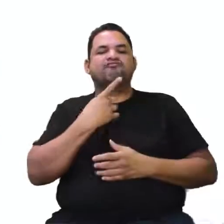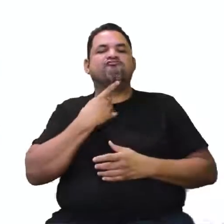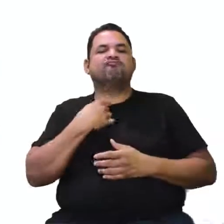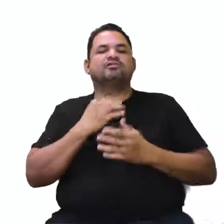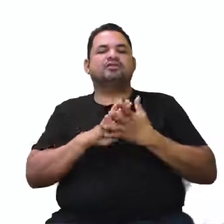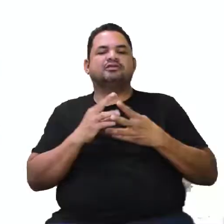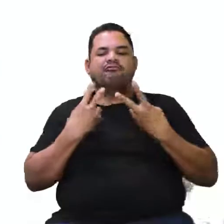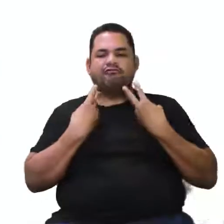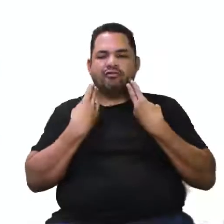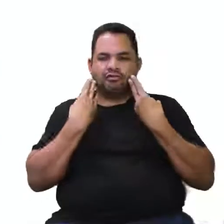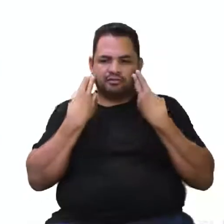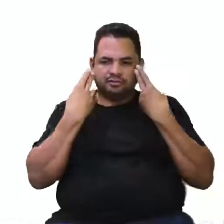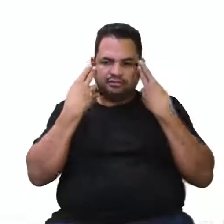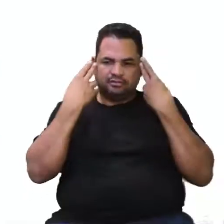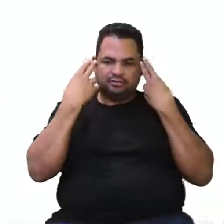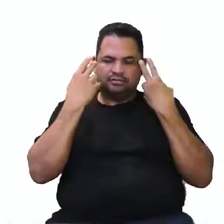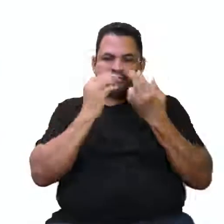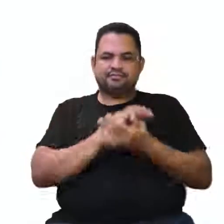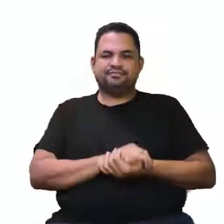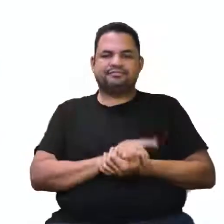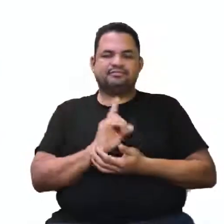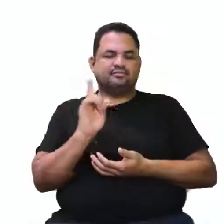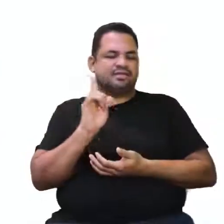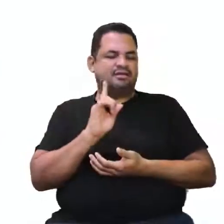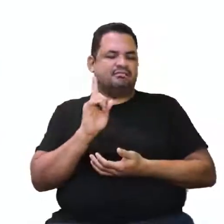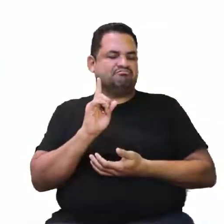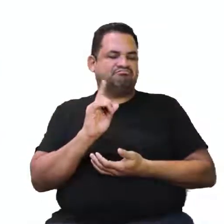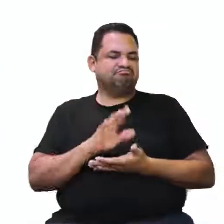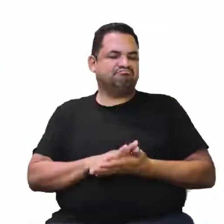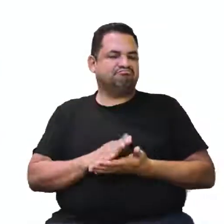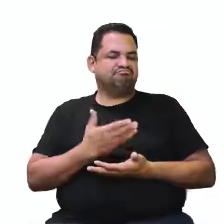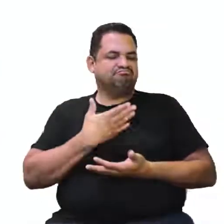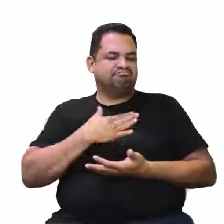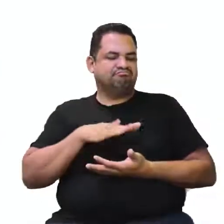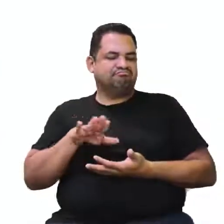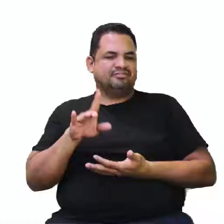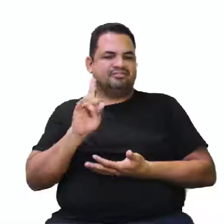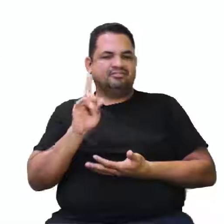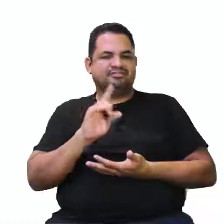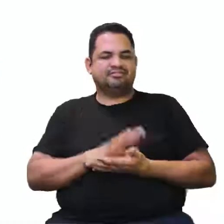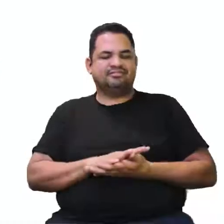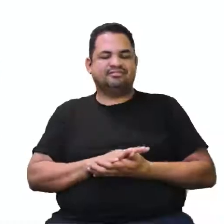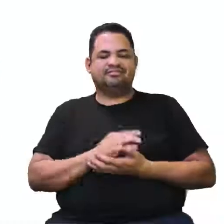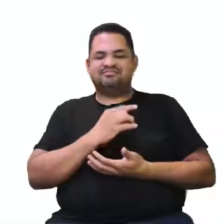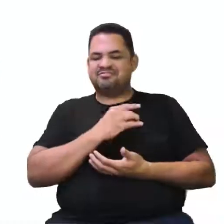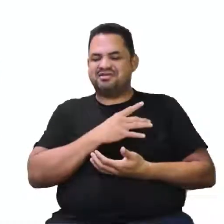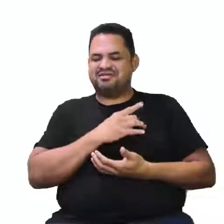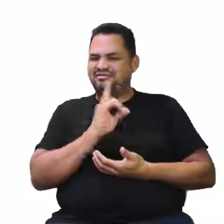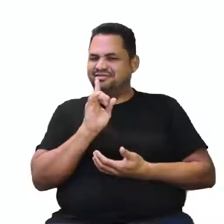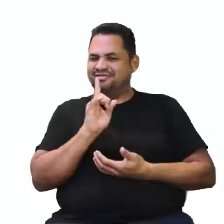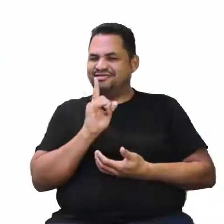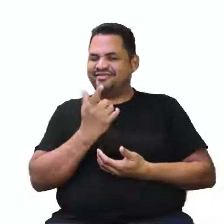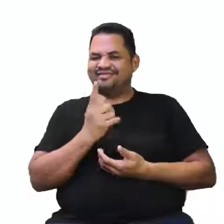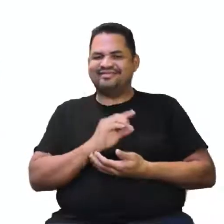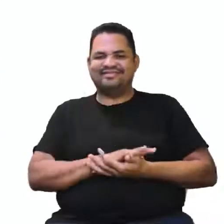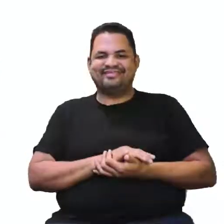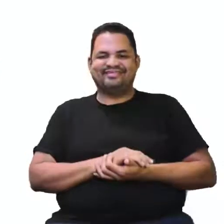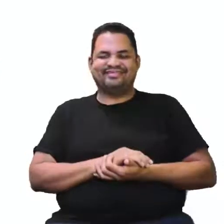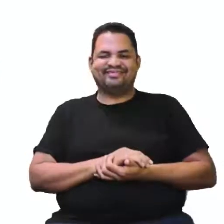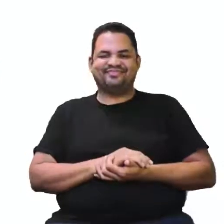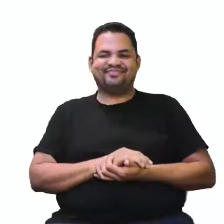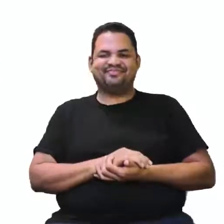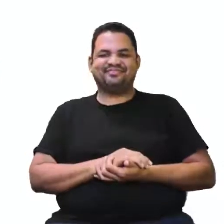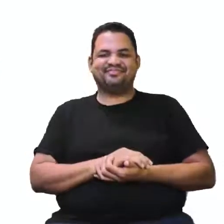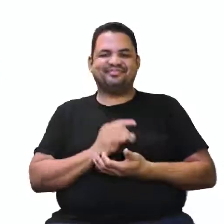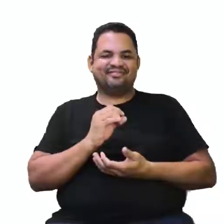alguma cirurgia plástica, professora? Não, que eu não sou muito fã de cirurgia, não. É medrosa, é medrosa. Não sou fã de cirurgia. É